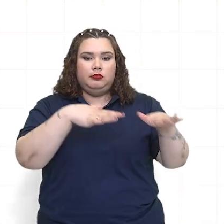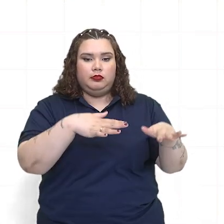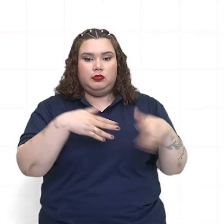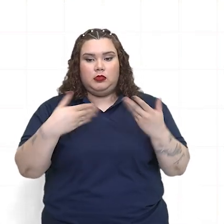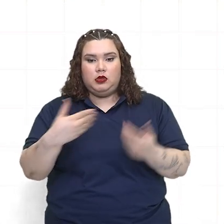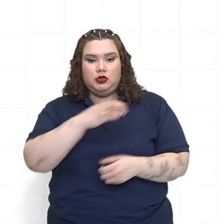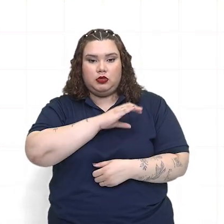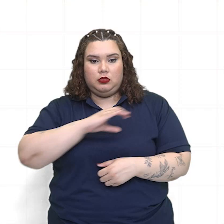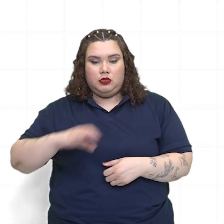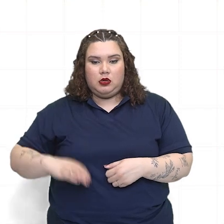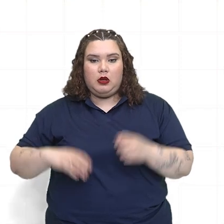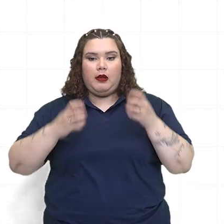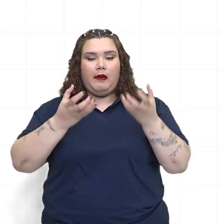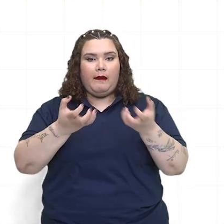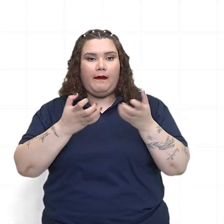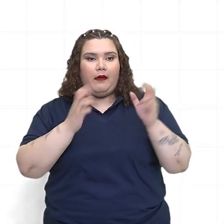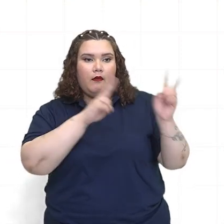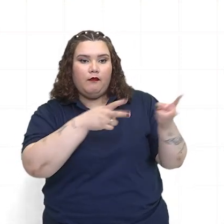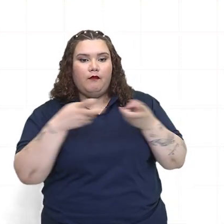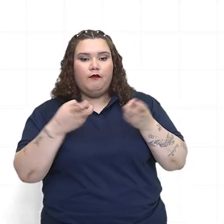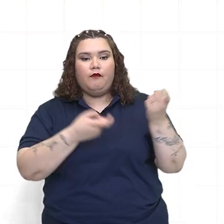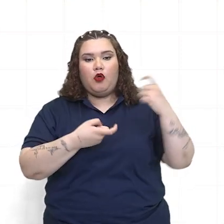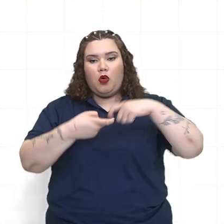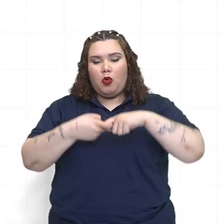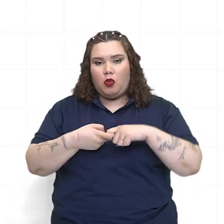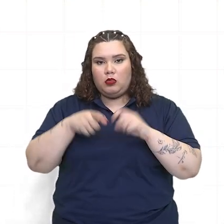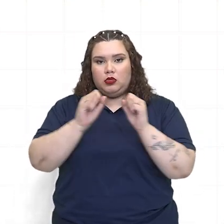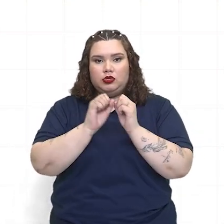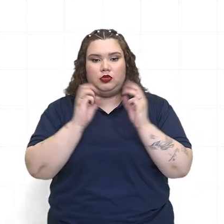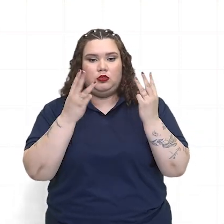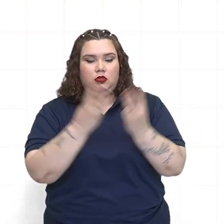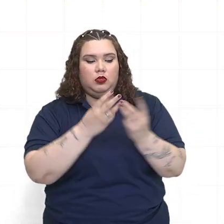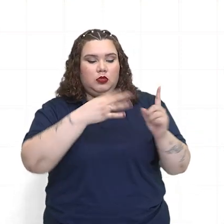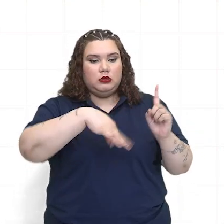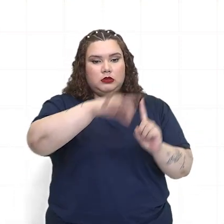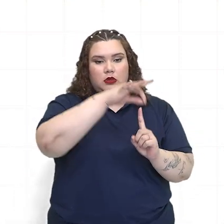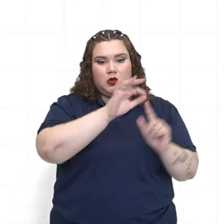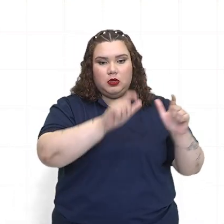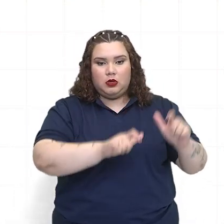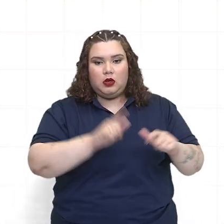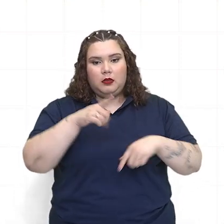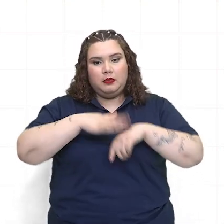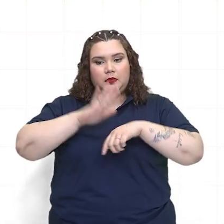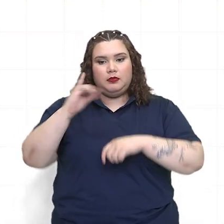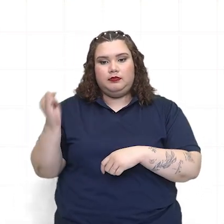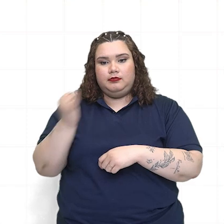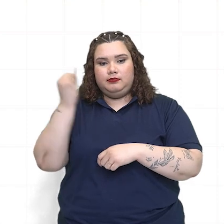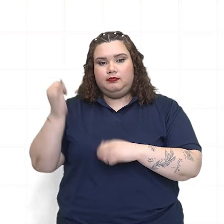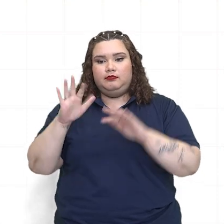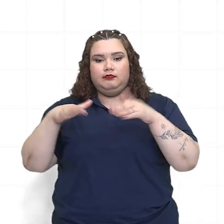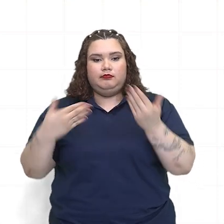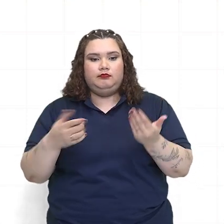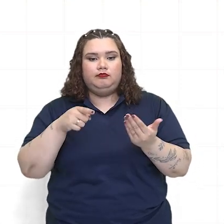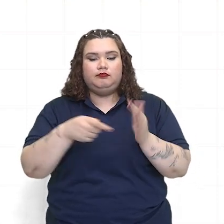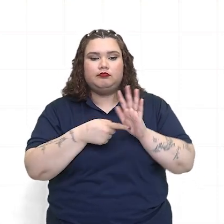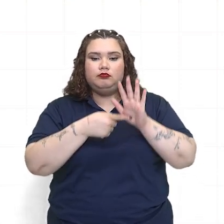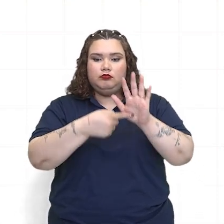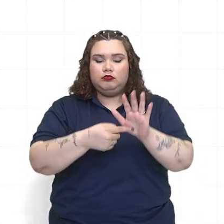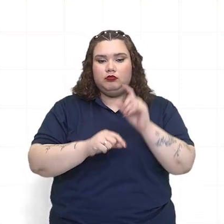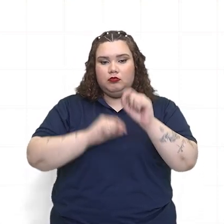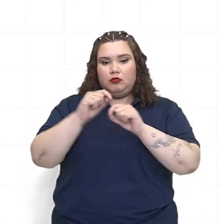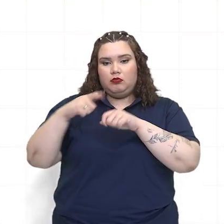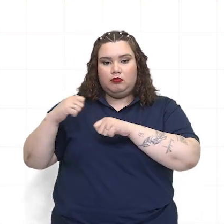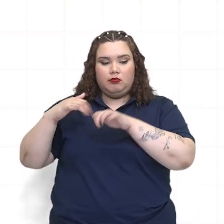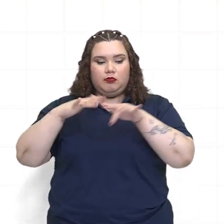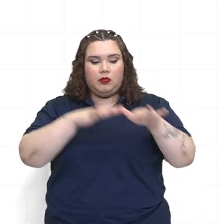cruzadas para os cristãos, recuperar Jerusalém, a terra sagrada, era mais importante. E isso dava